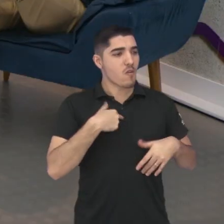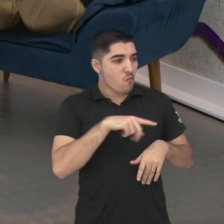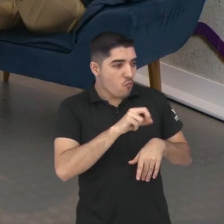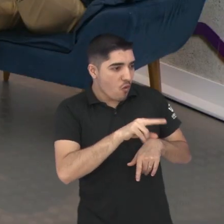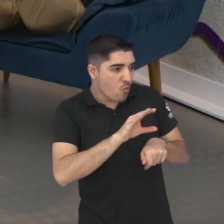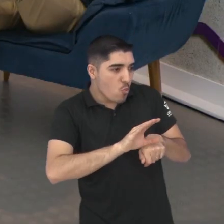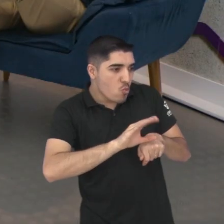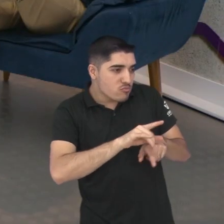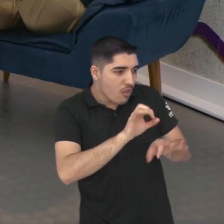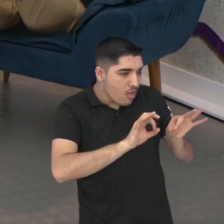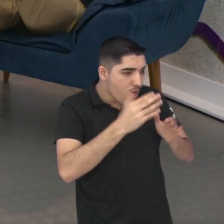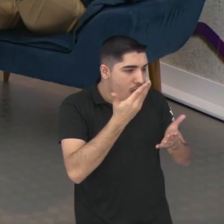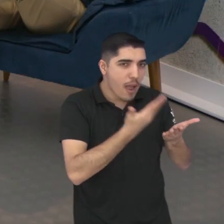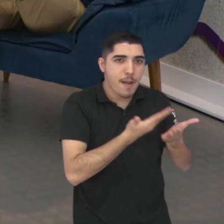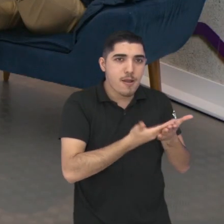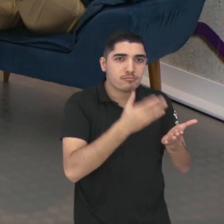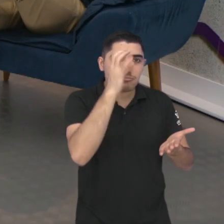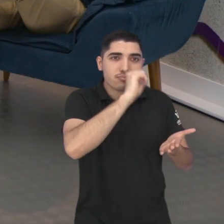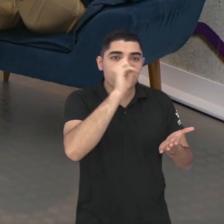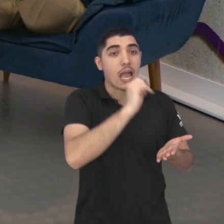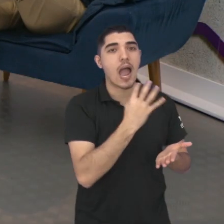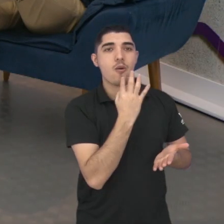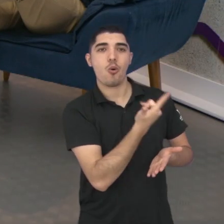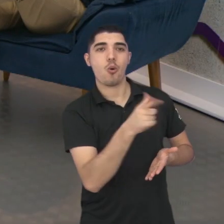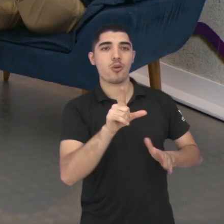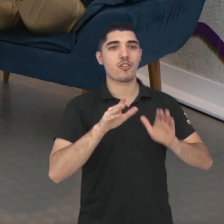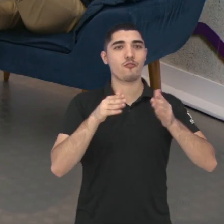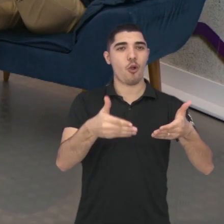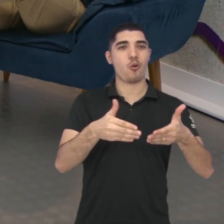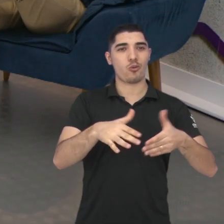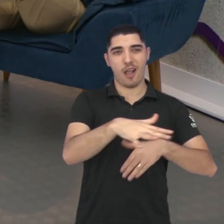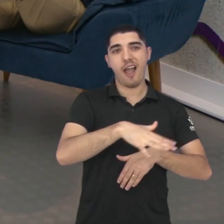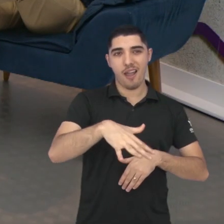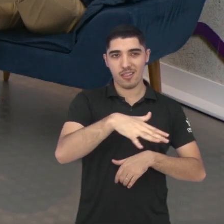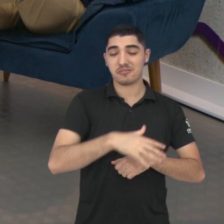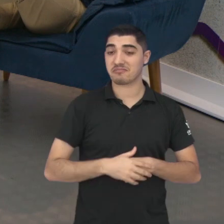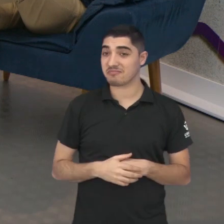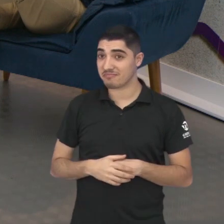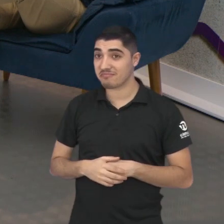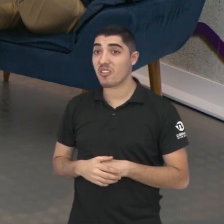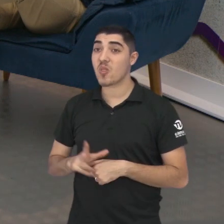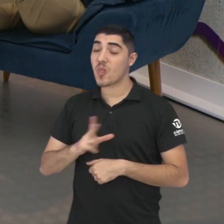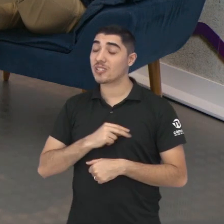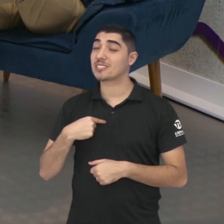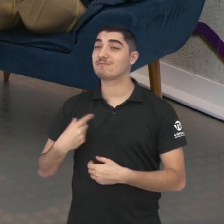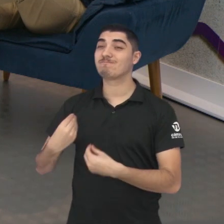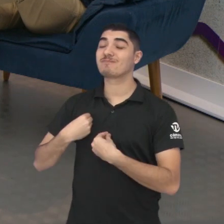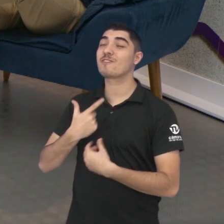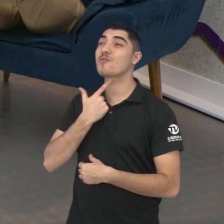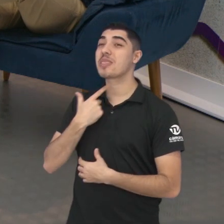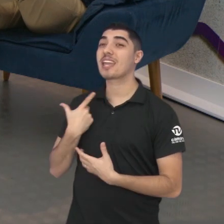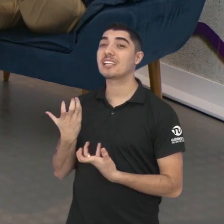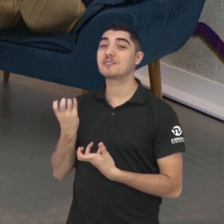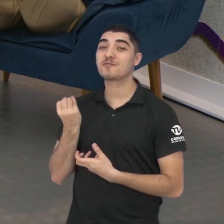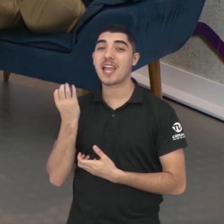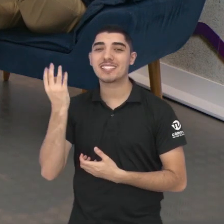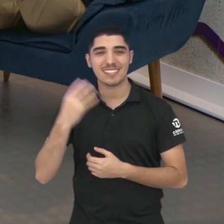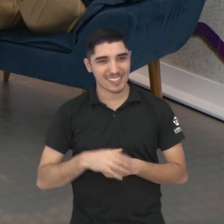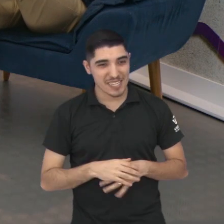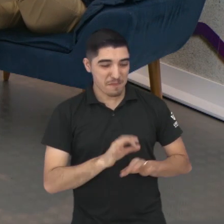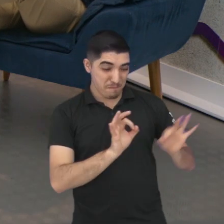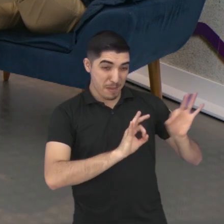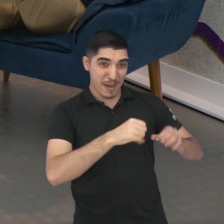daí. Então, você começa a partir para outras áreas de especializações também. Poxa, já está dando vontade de viajar já. Vou fazer as